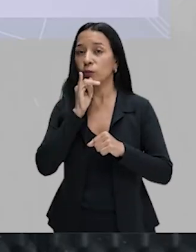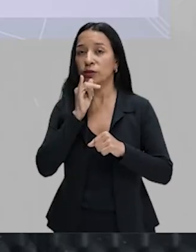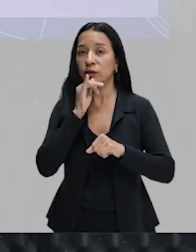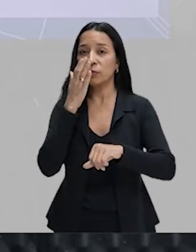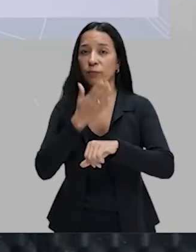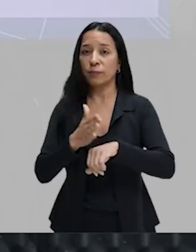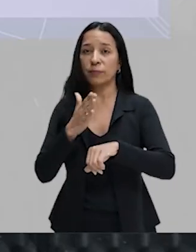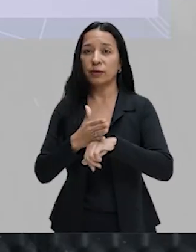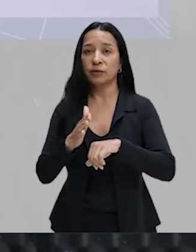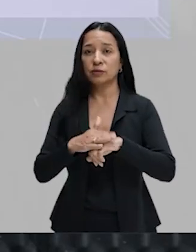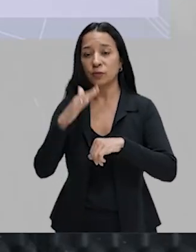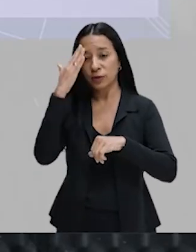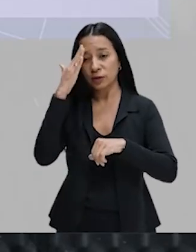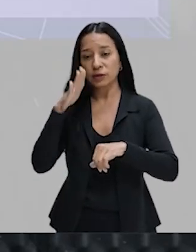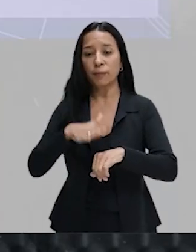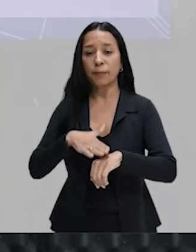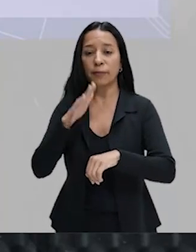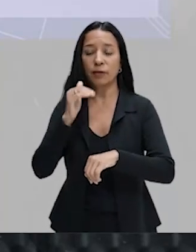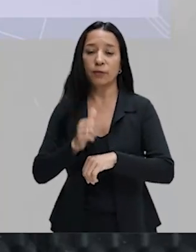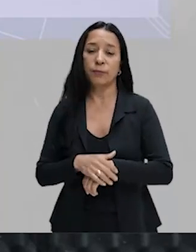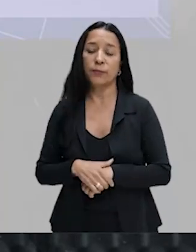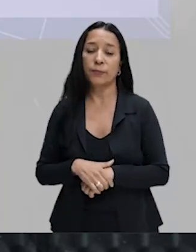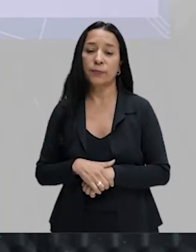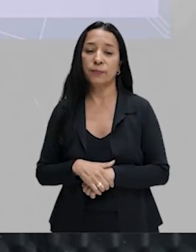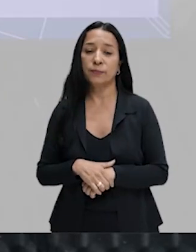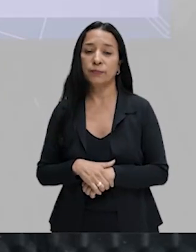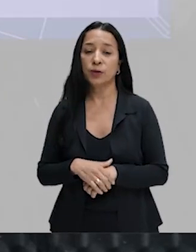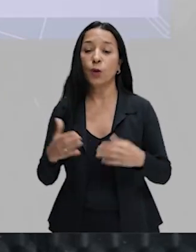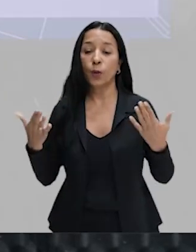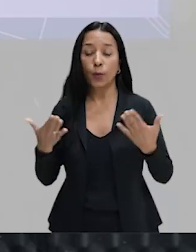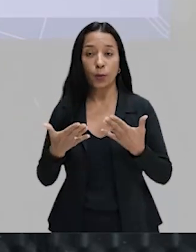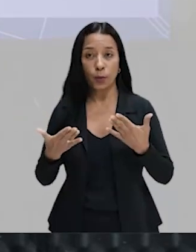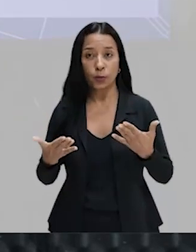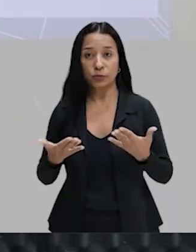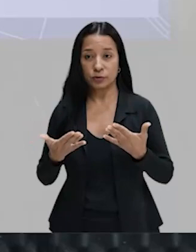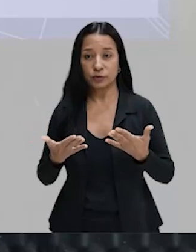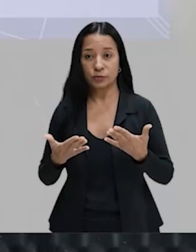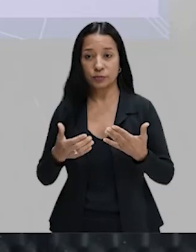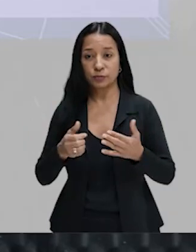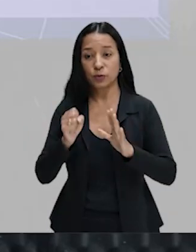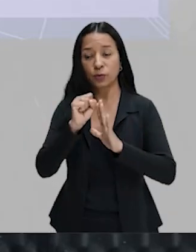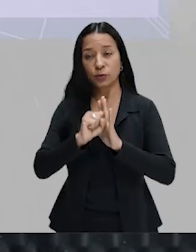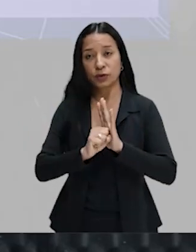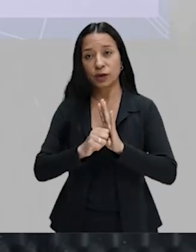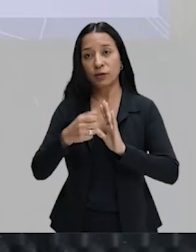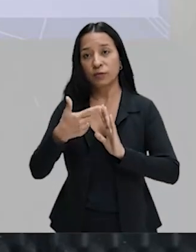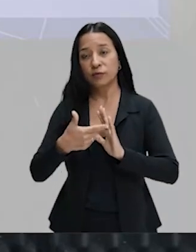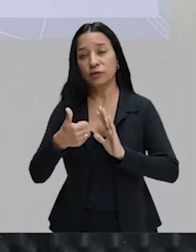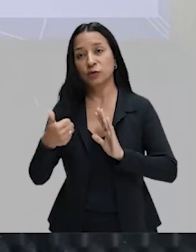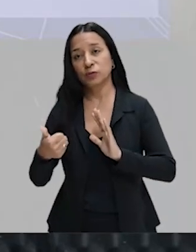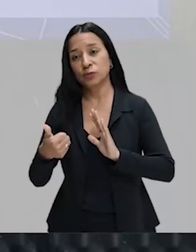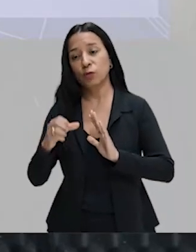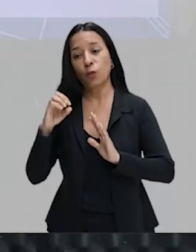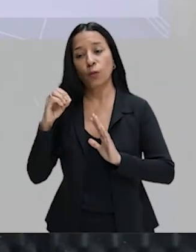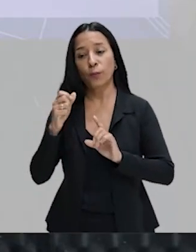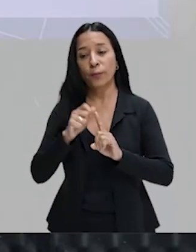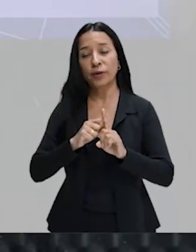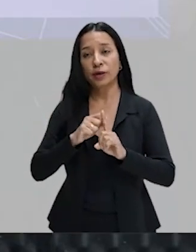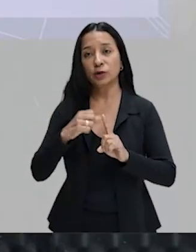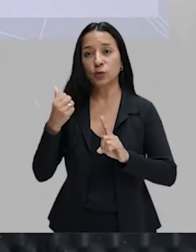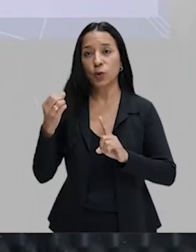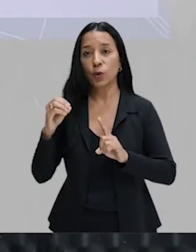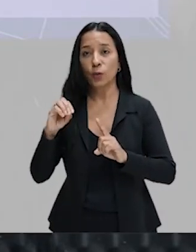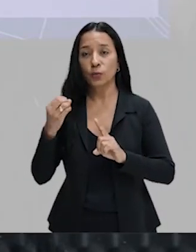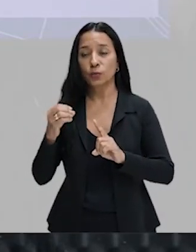que a gente entenda mais ainda esse assunto. Hoje em dia, século XXI, outubro de